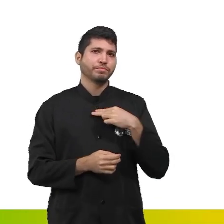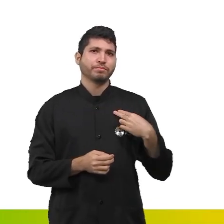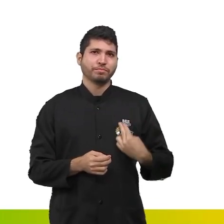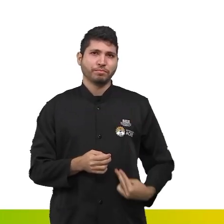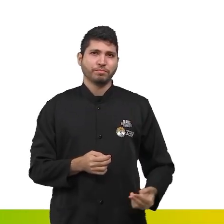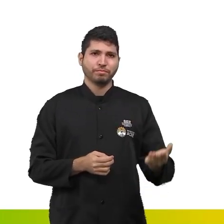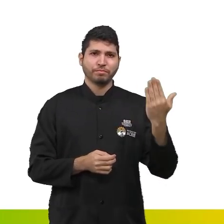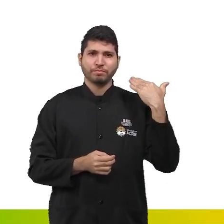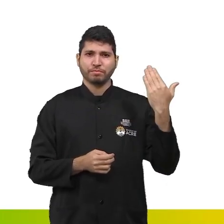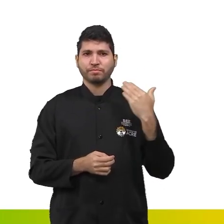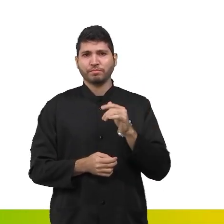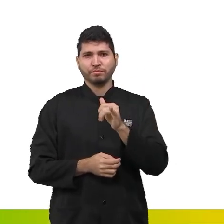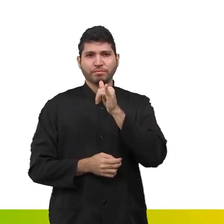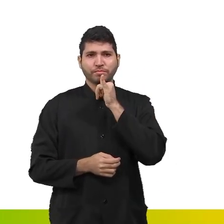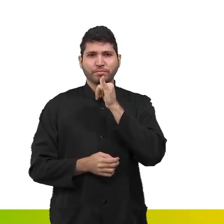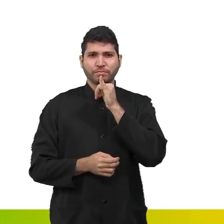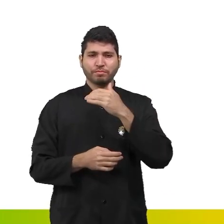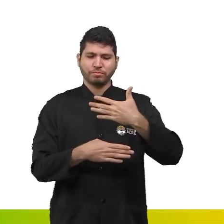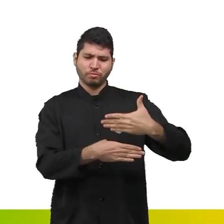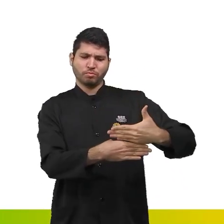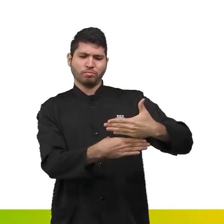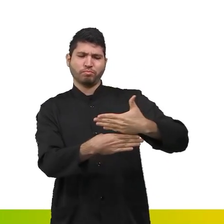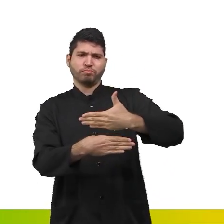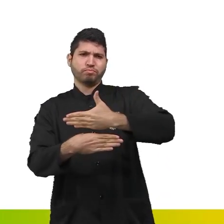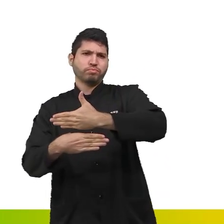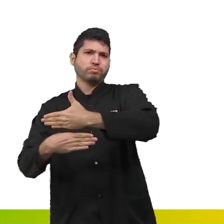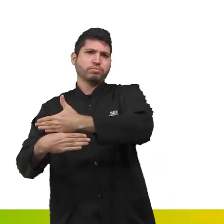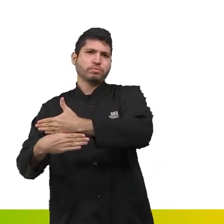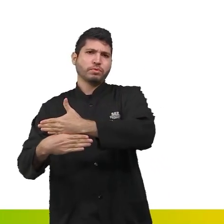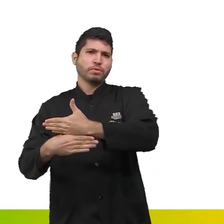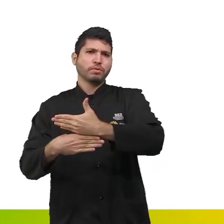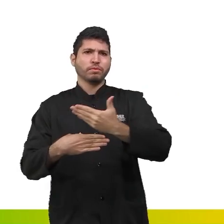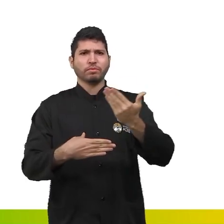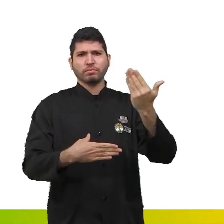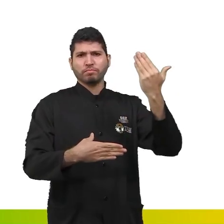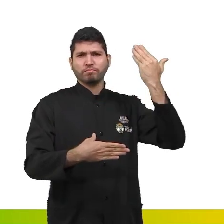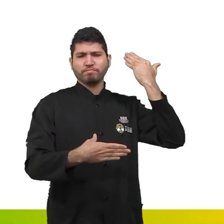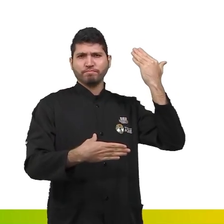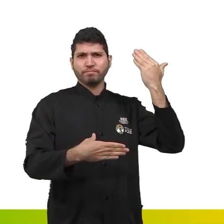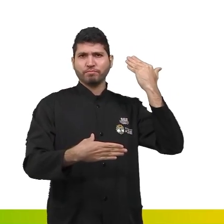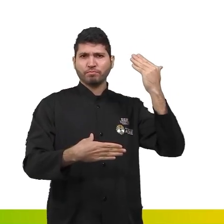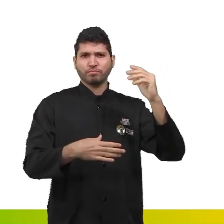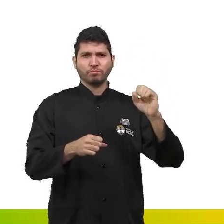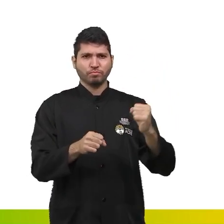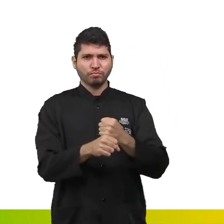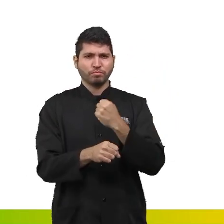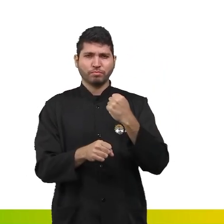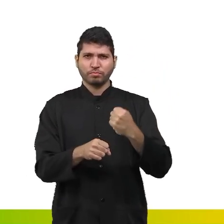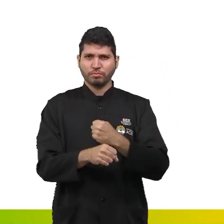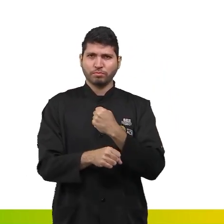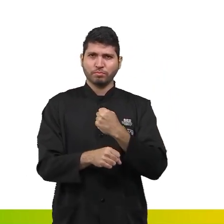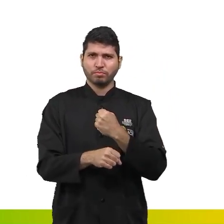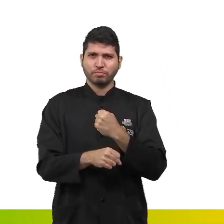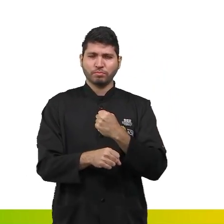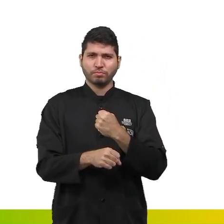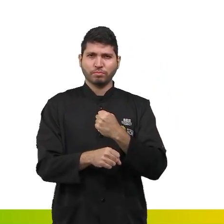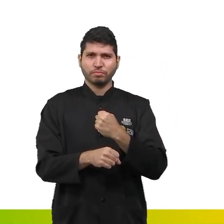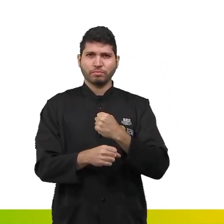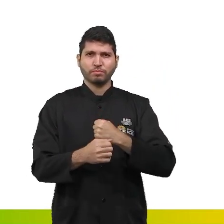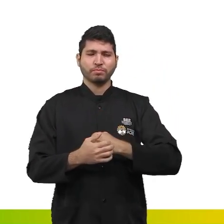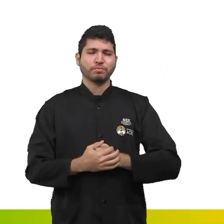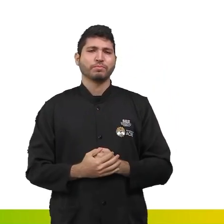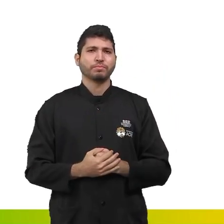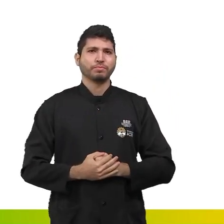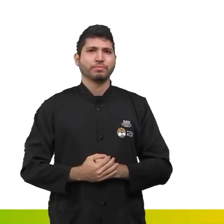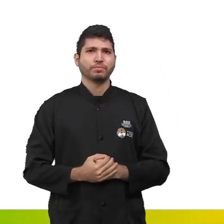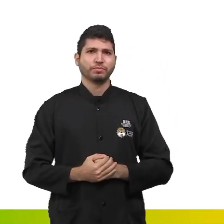Um exemplo aí, pessoal, a Grande Muralha da China, que foi ali uma construção, inclusive, viu, pessoal, uma